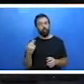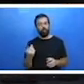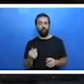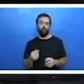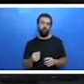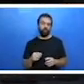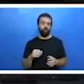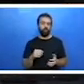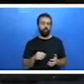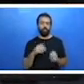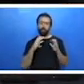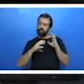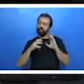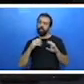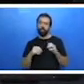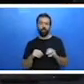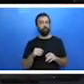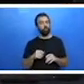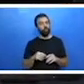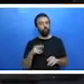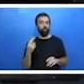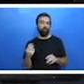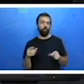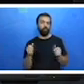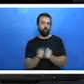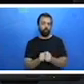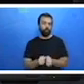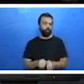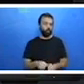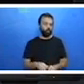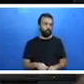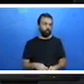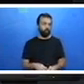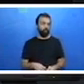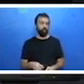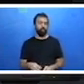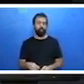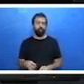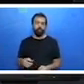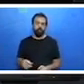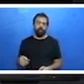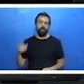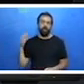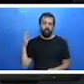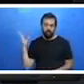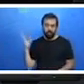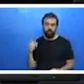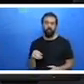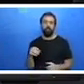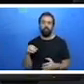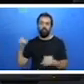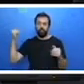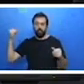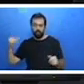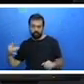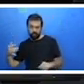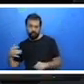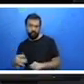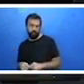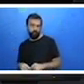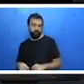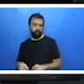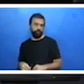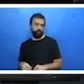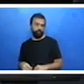memorizado. Olha aqui, o cantador de viola vivia a cantarolar. De tudo que sucedia, cantava a versejar,